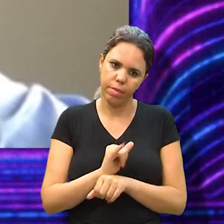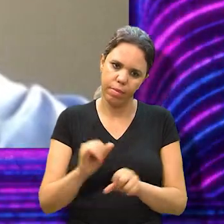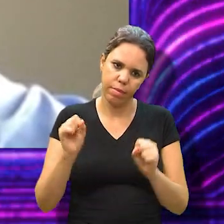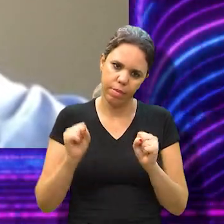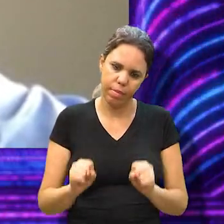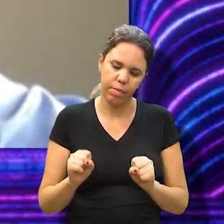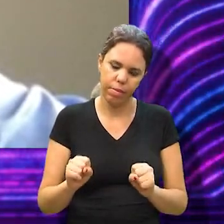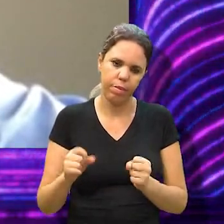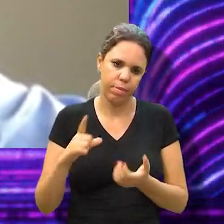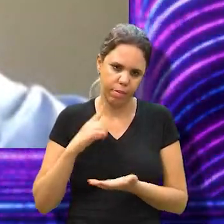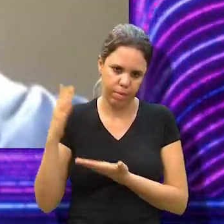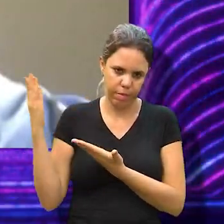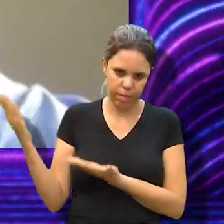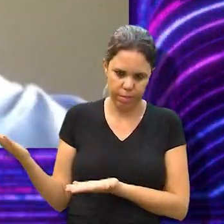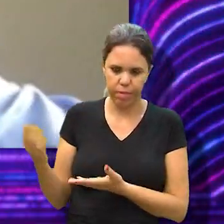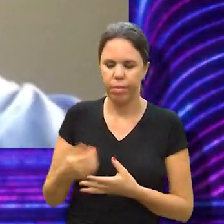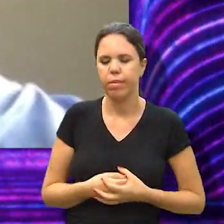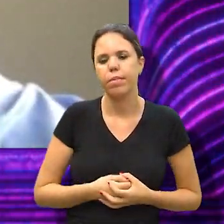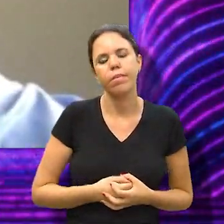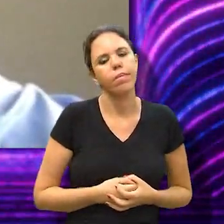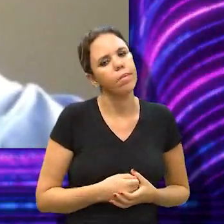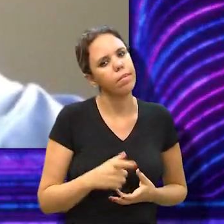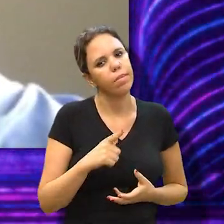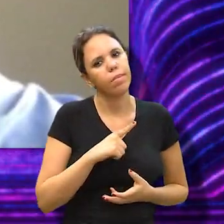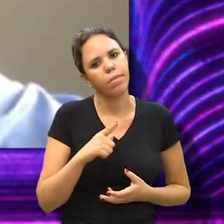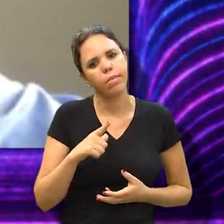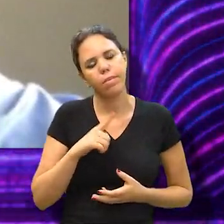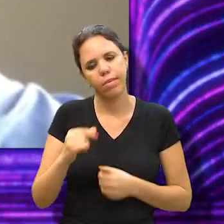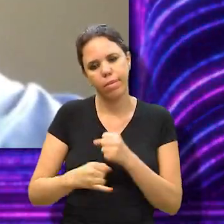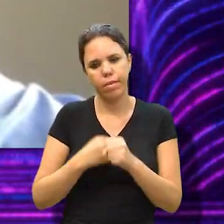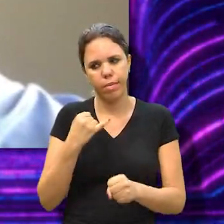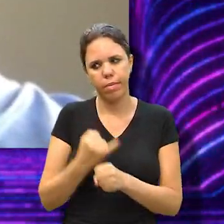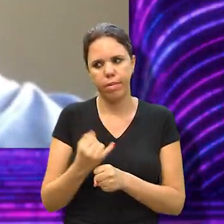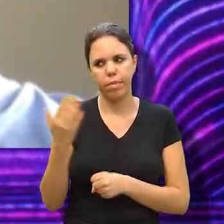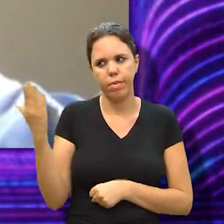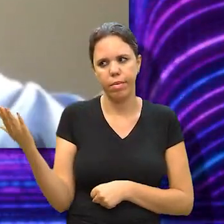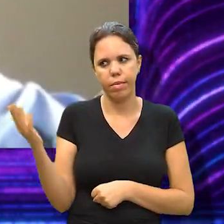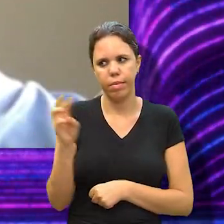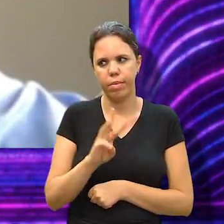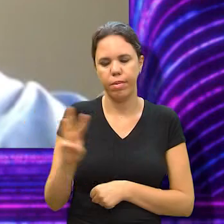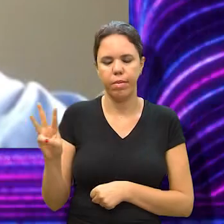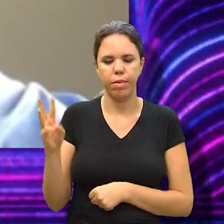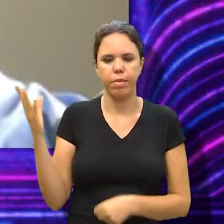Influência e Poder no YouTube, tenho